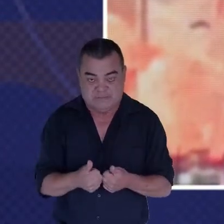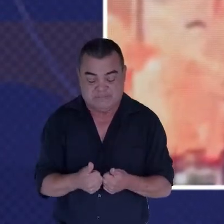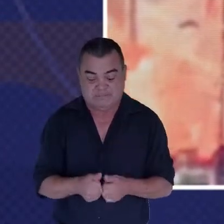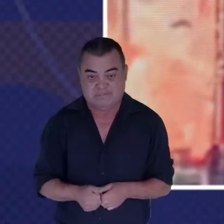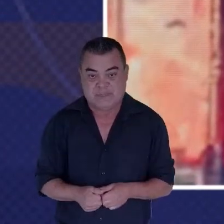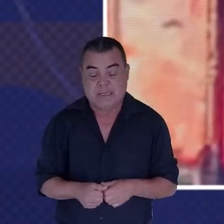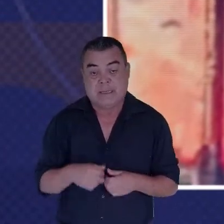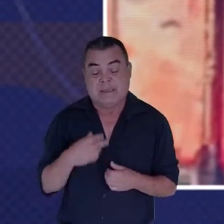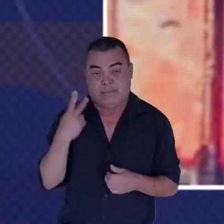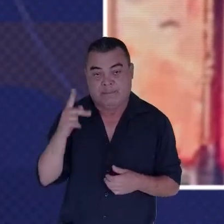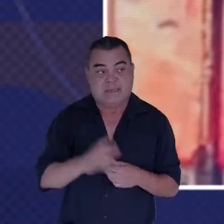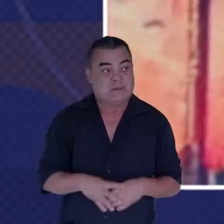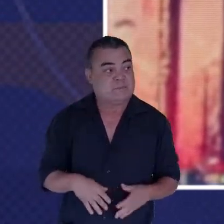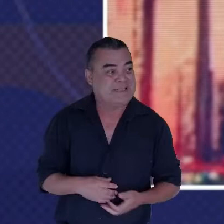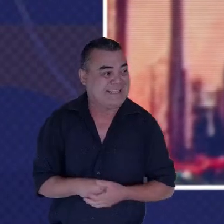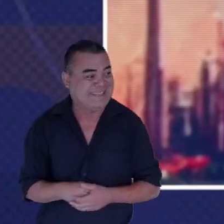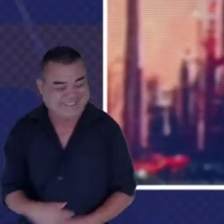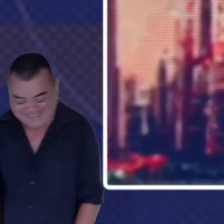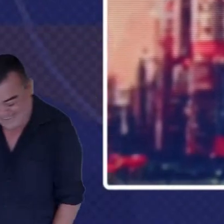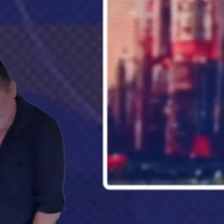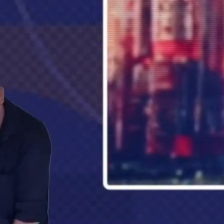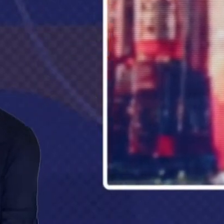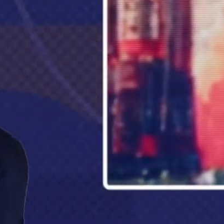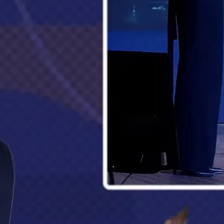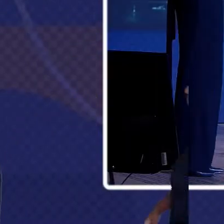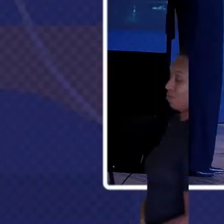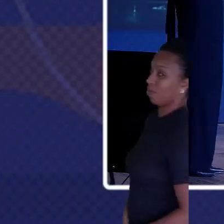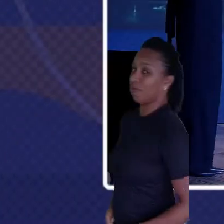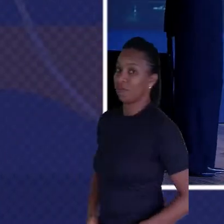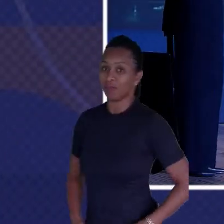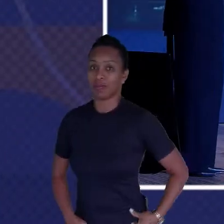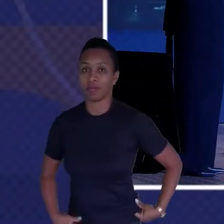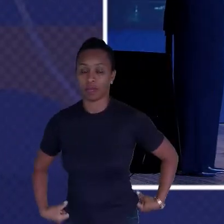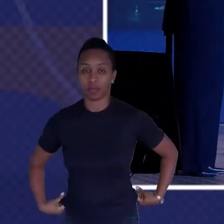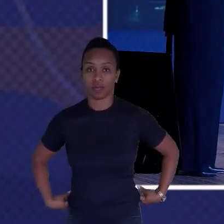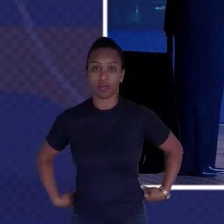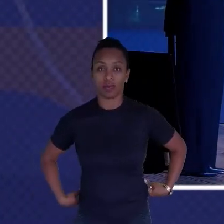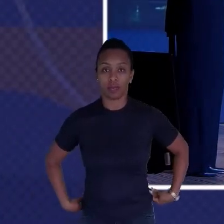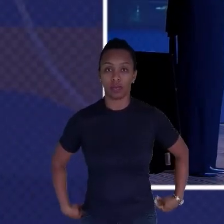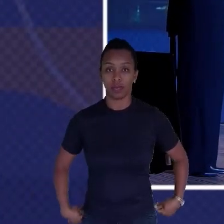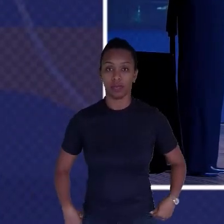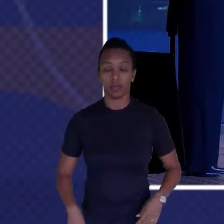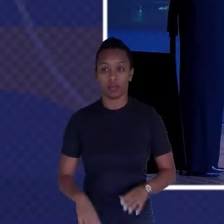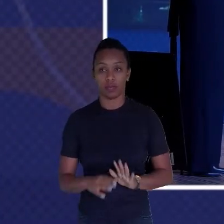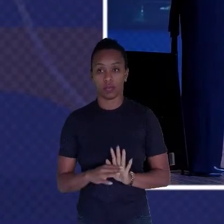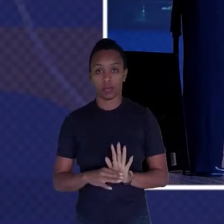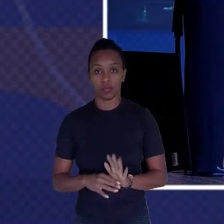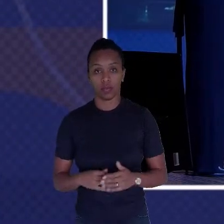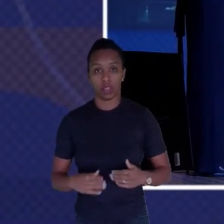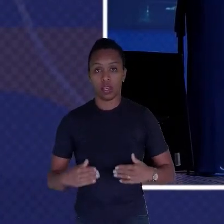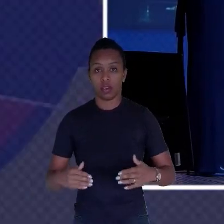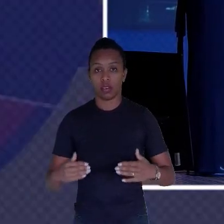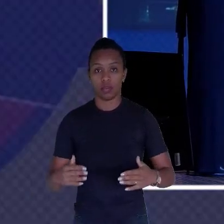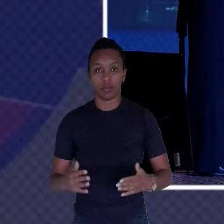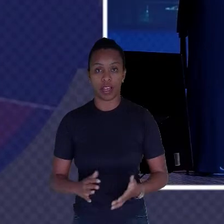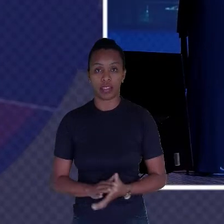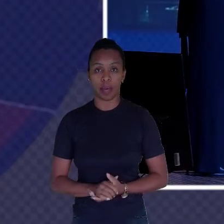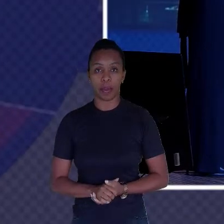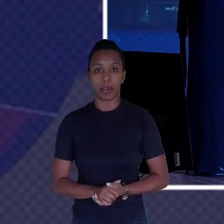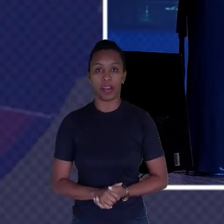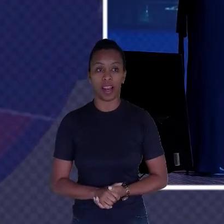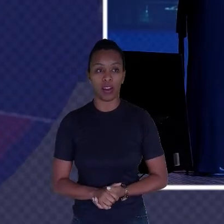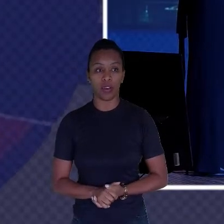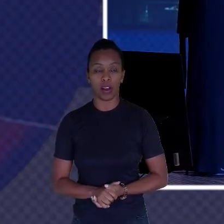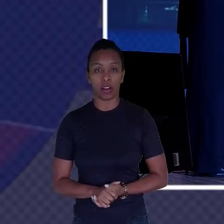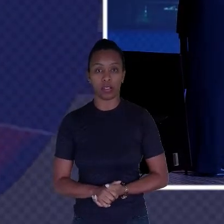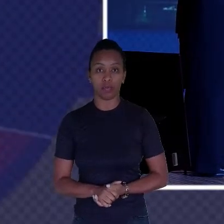efeitos indiretos para o resto do nosso país E aí o nosso futuro de progresso econômico uma mistura de